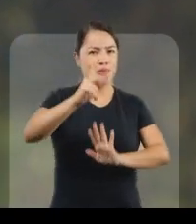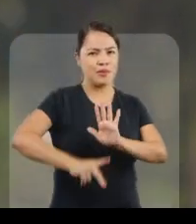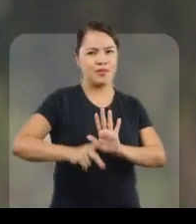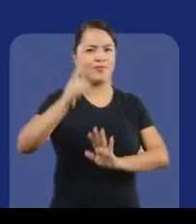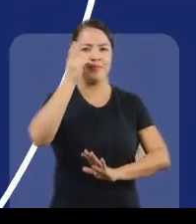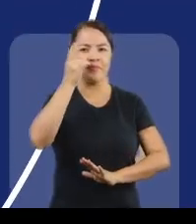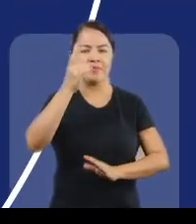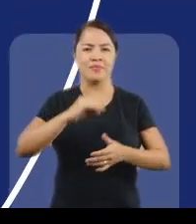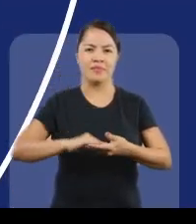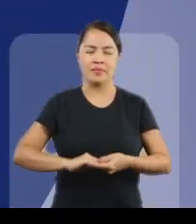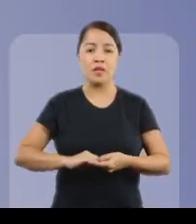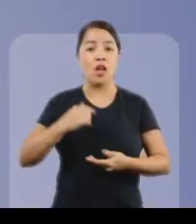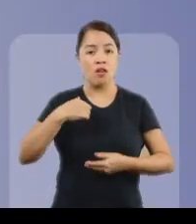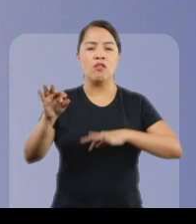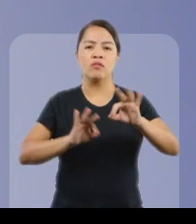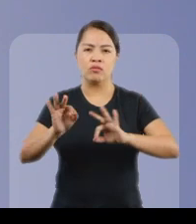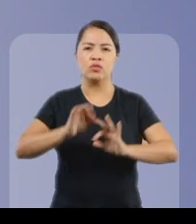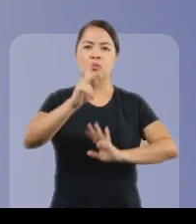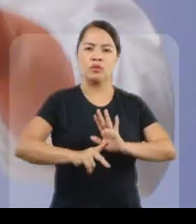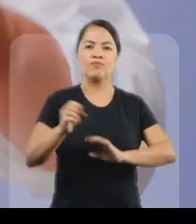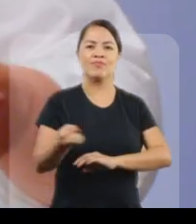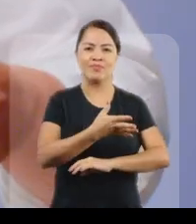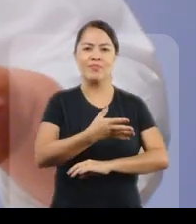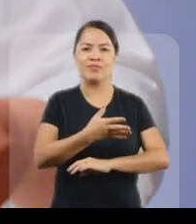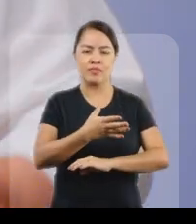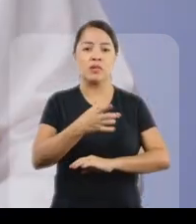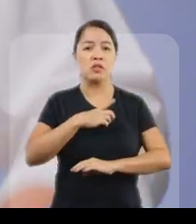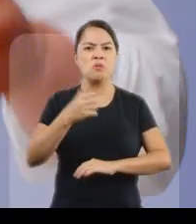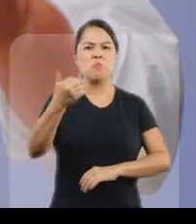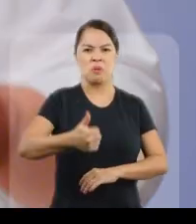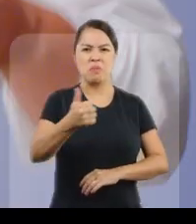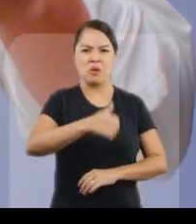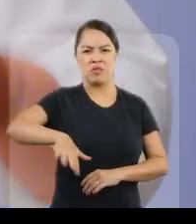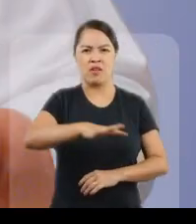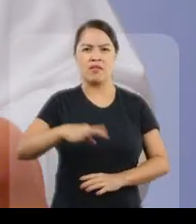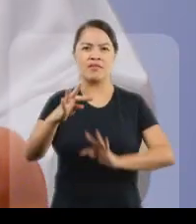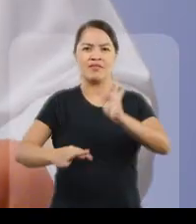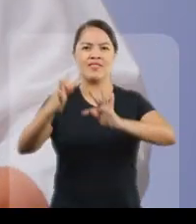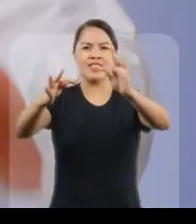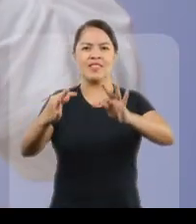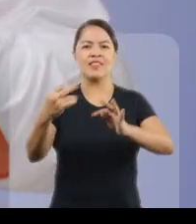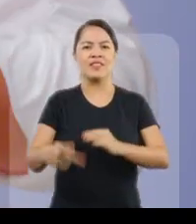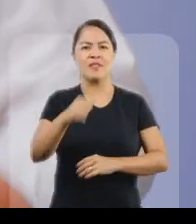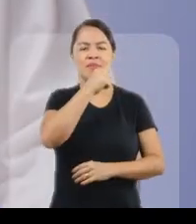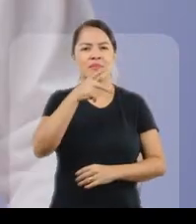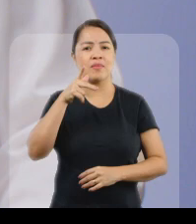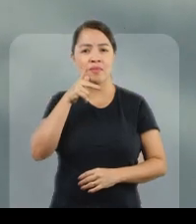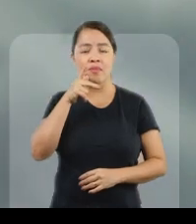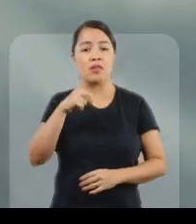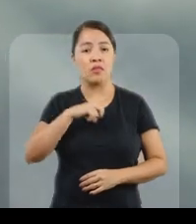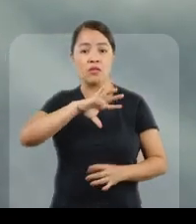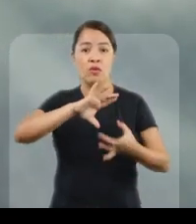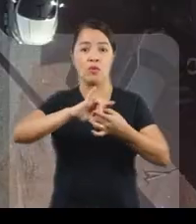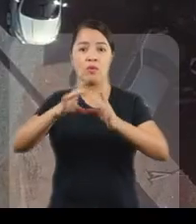projetos do Davi. Eu vou fazer o programa Inovação com o primeiro parque de tecnologia do Amapá.